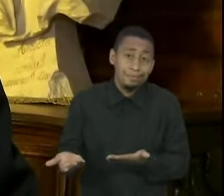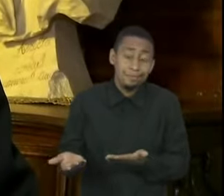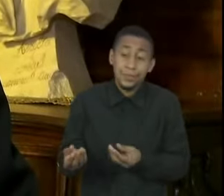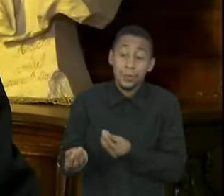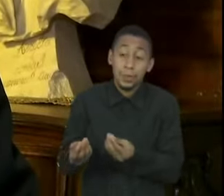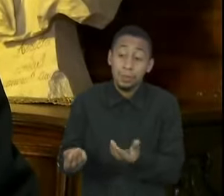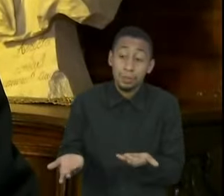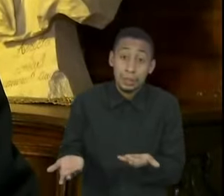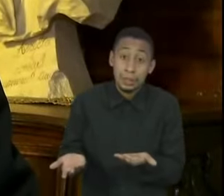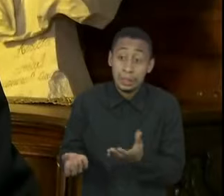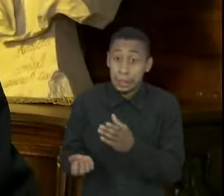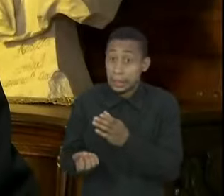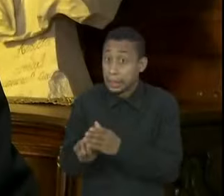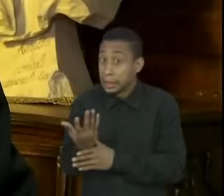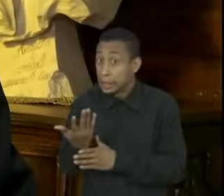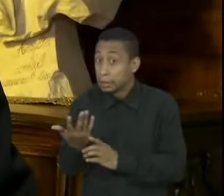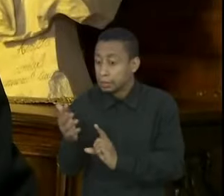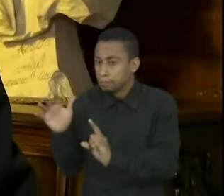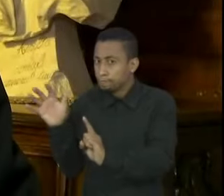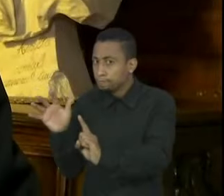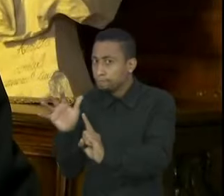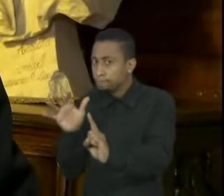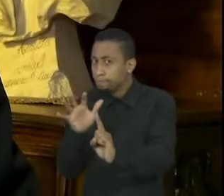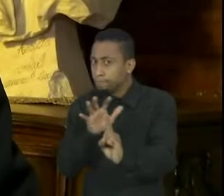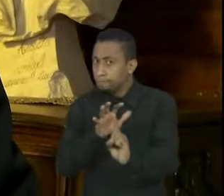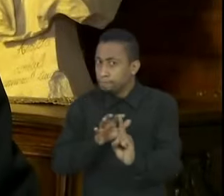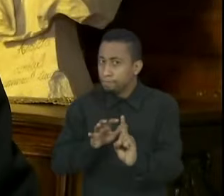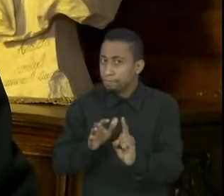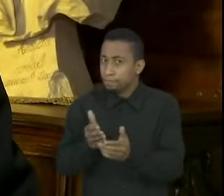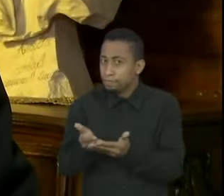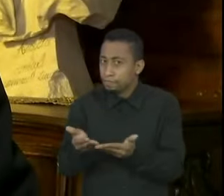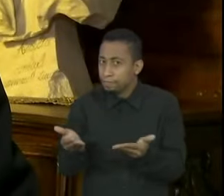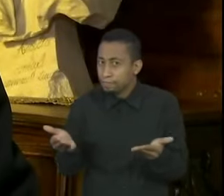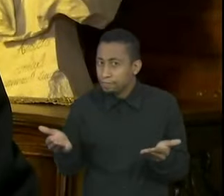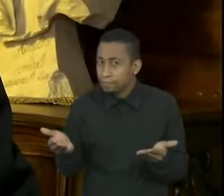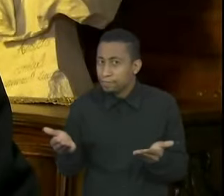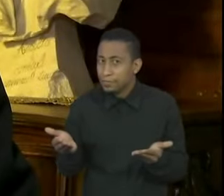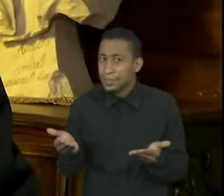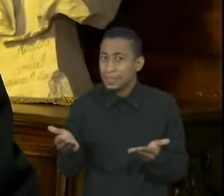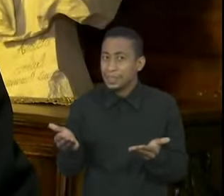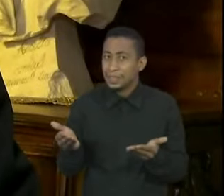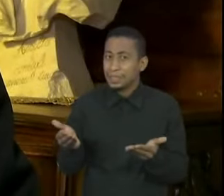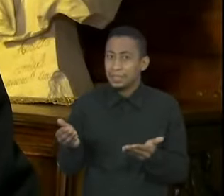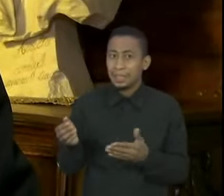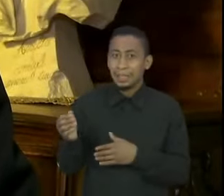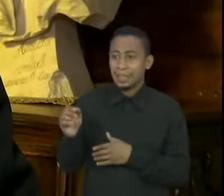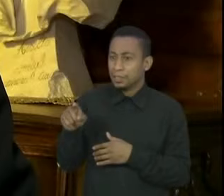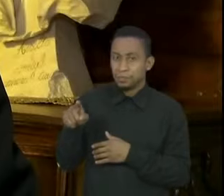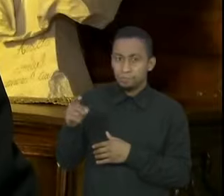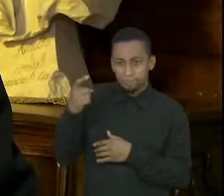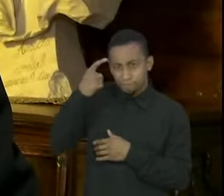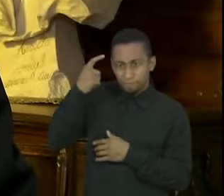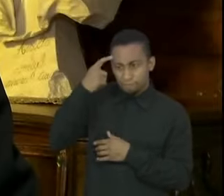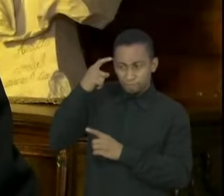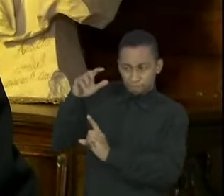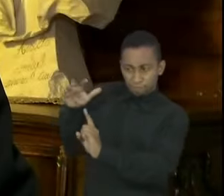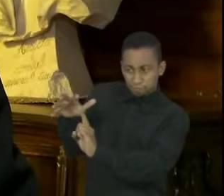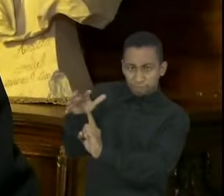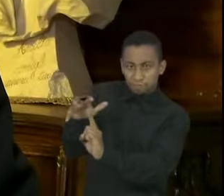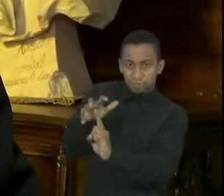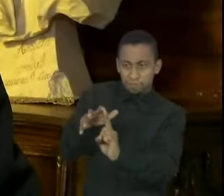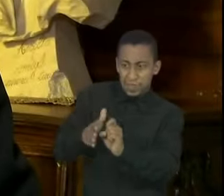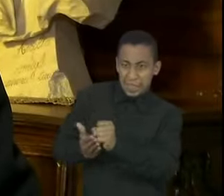desses doutrinadores ideólogos que levam aos fanatismos que depois levam aos